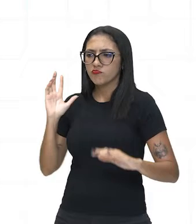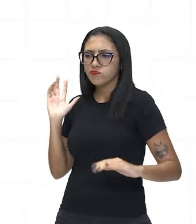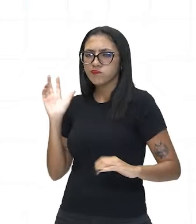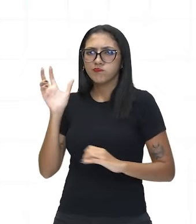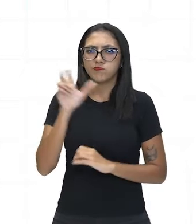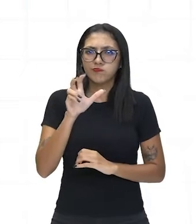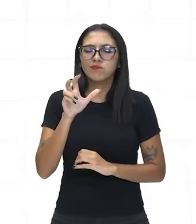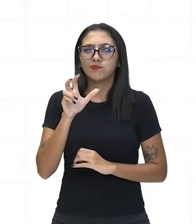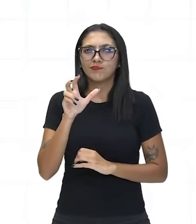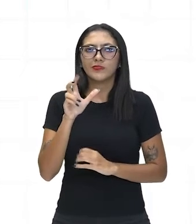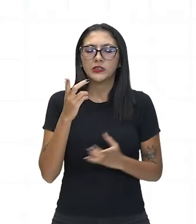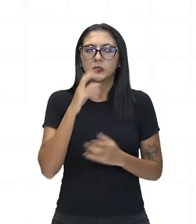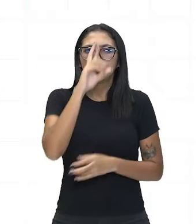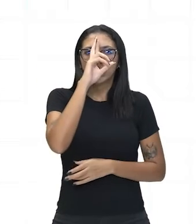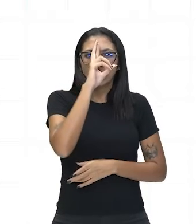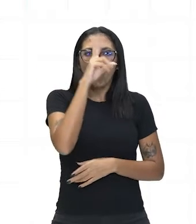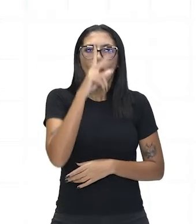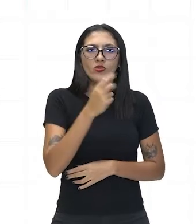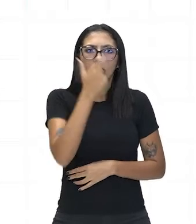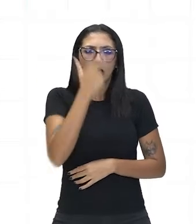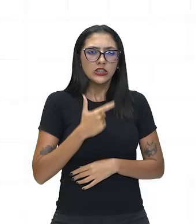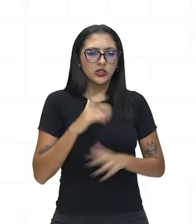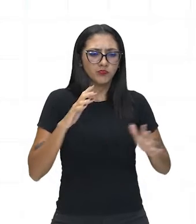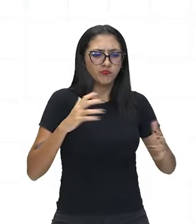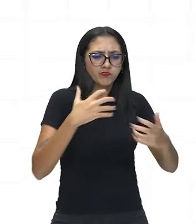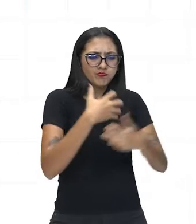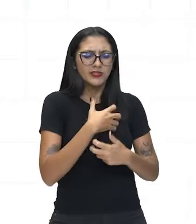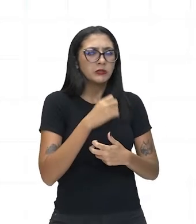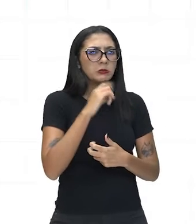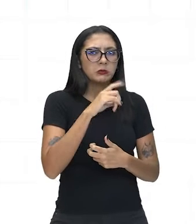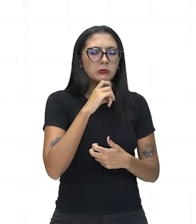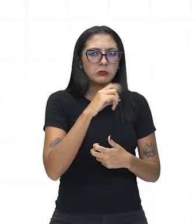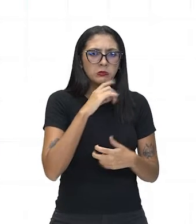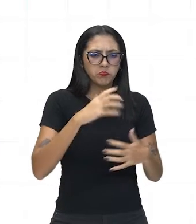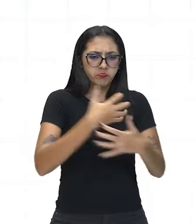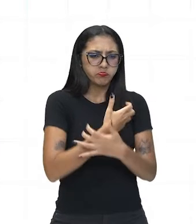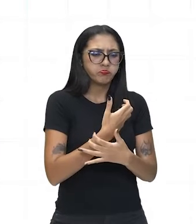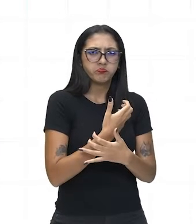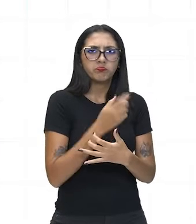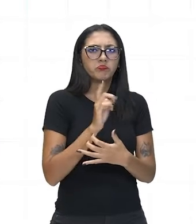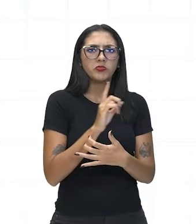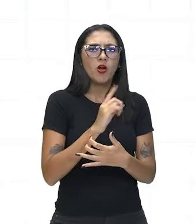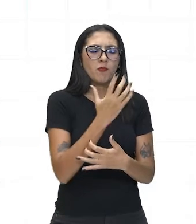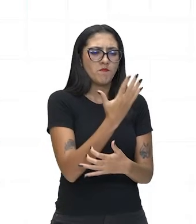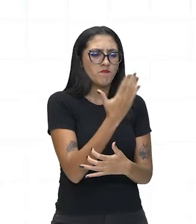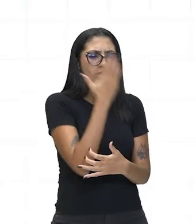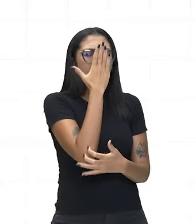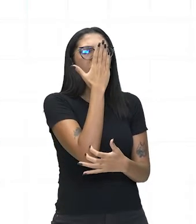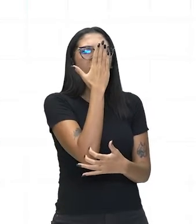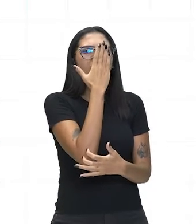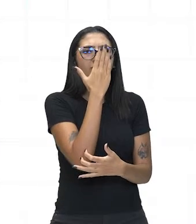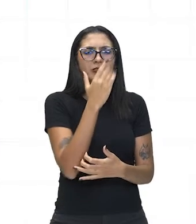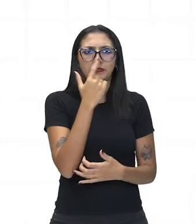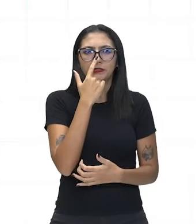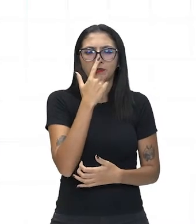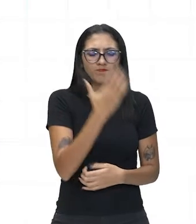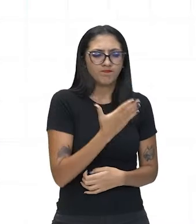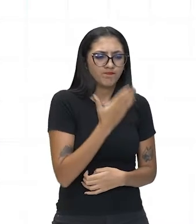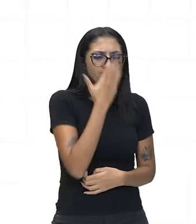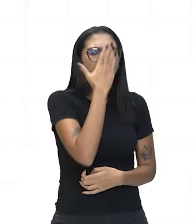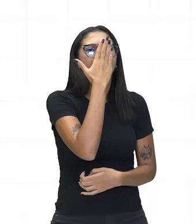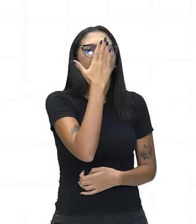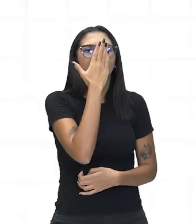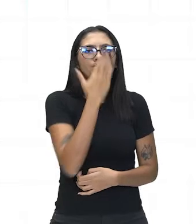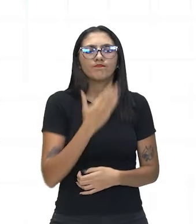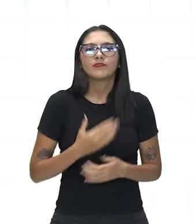de você conseguir agarrar a bola cai no seu nariz, acontece um choque ali no seu nariz. Aí pode